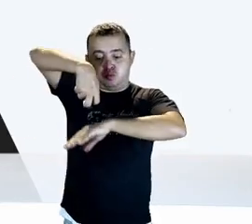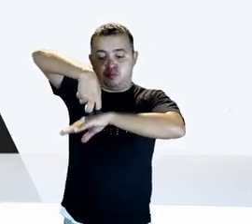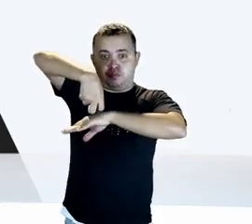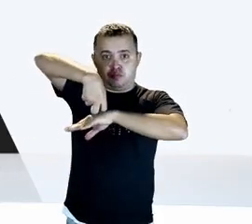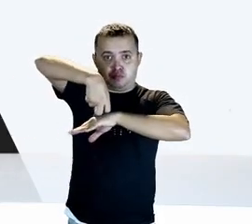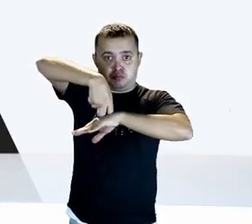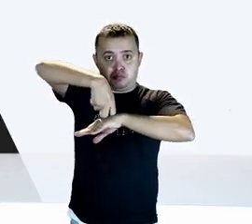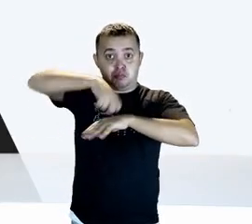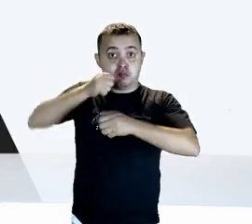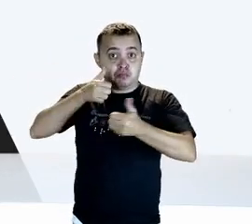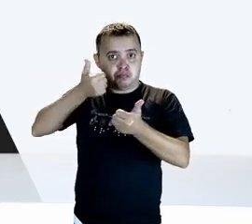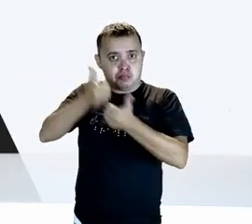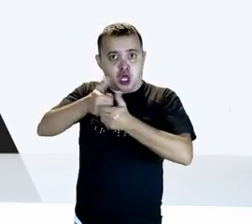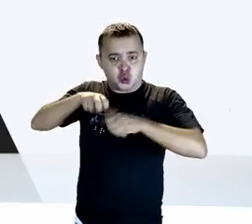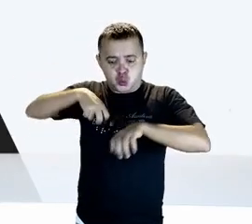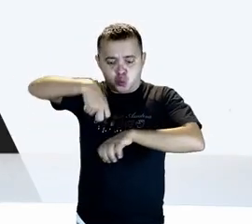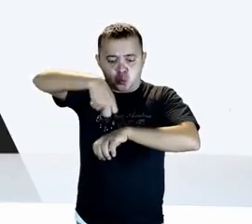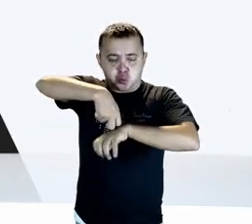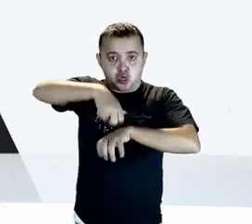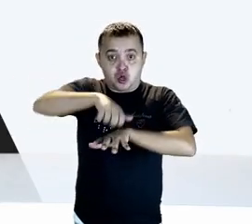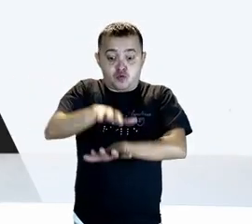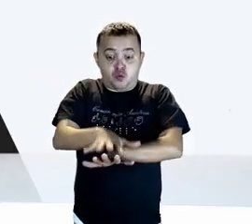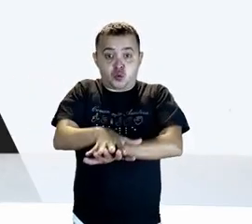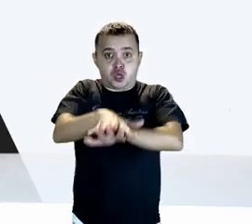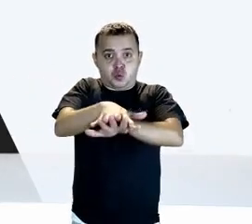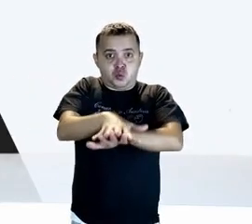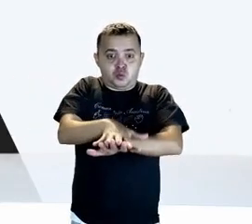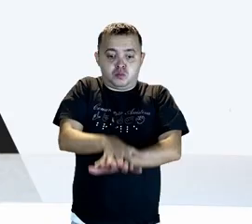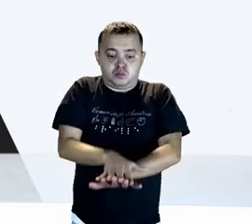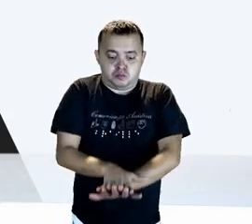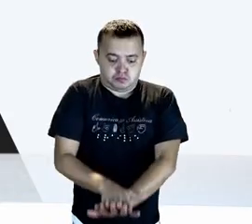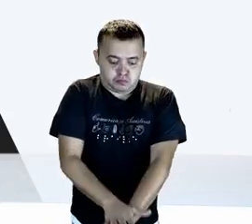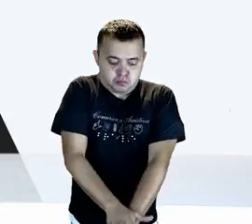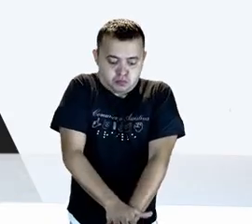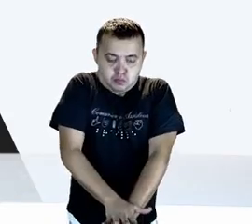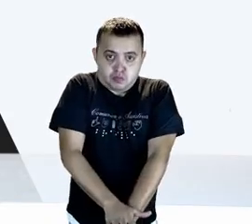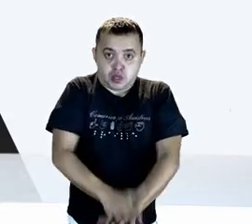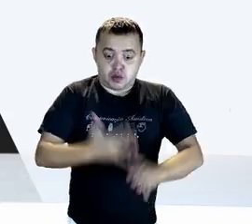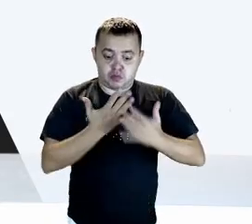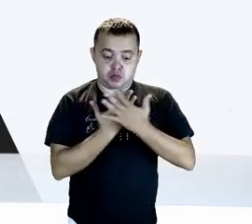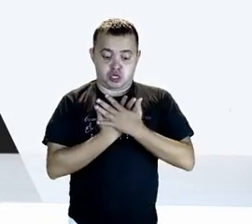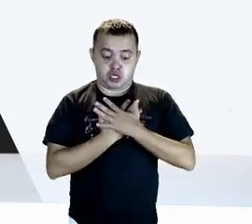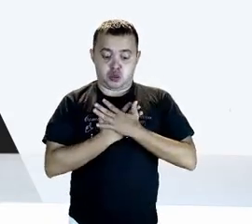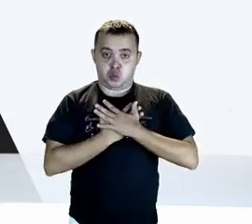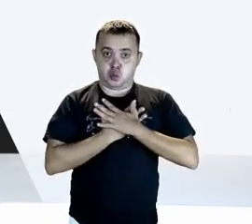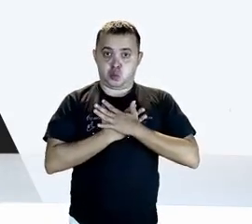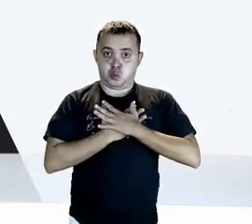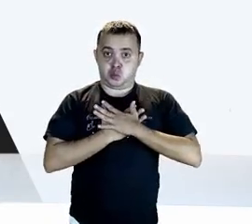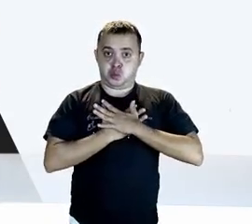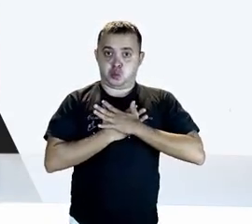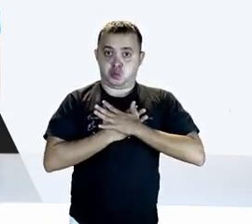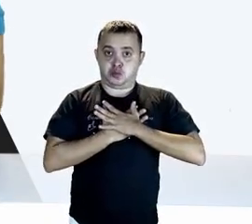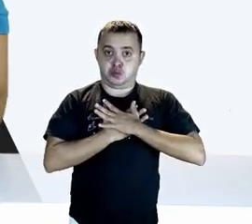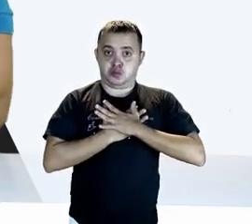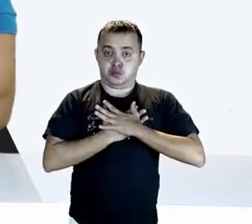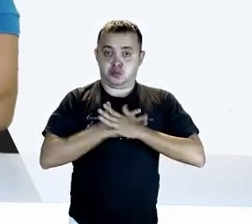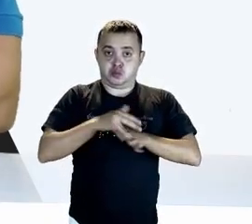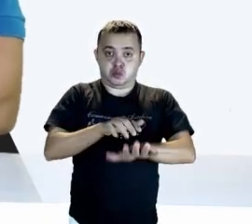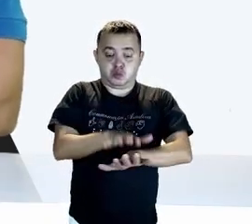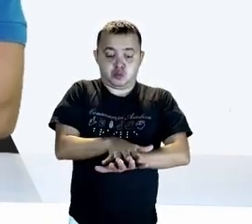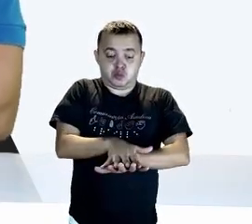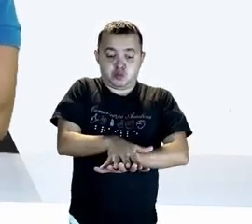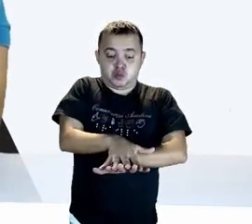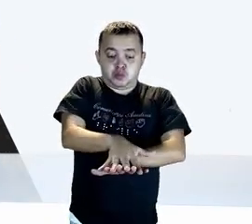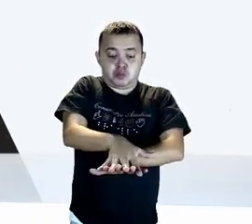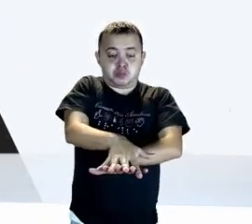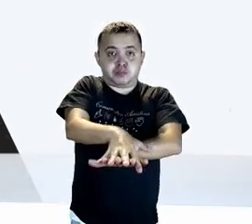lado e usando a mão próxima da cintura da vítima, deslizar